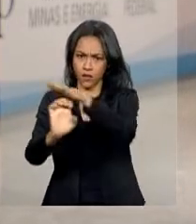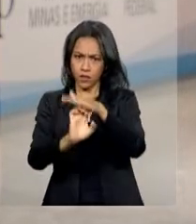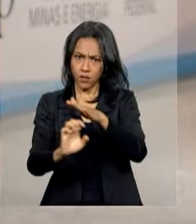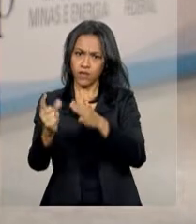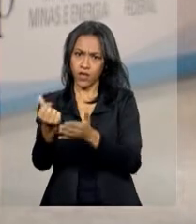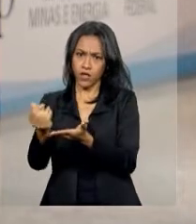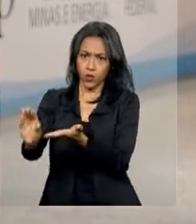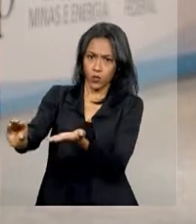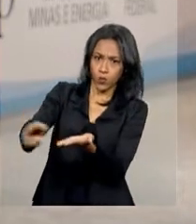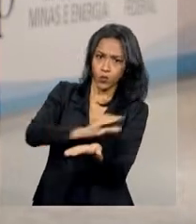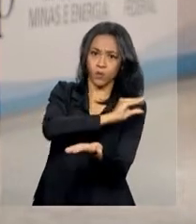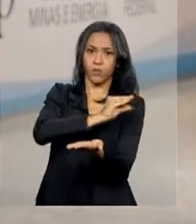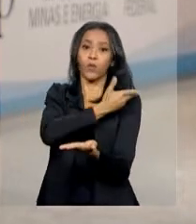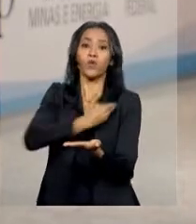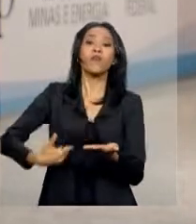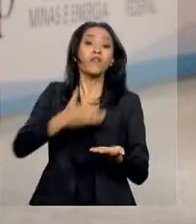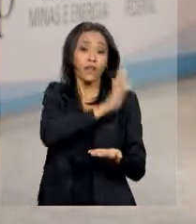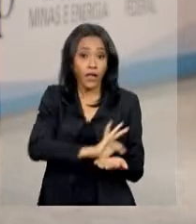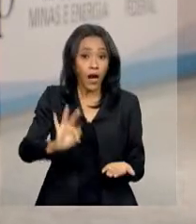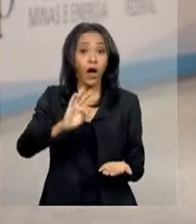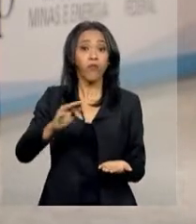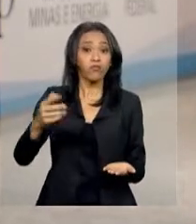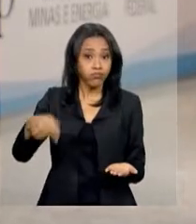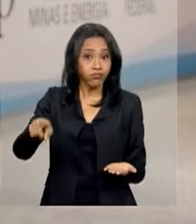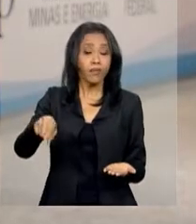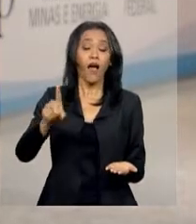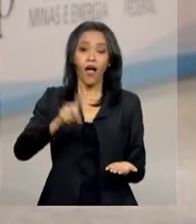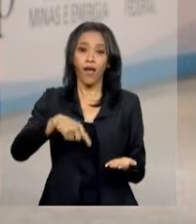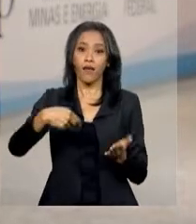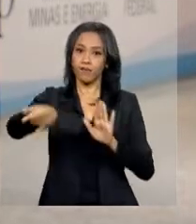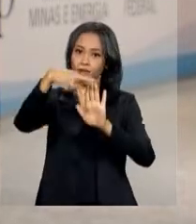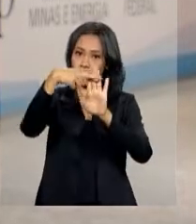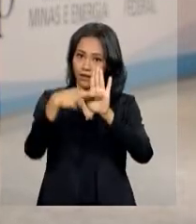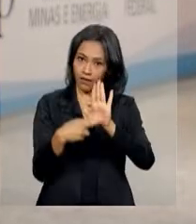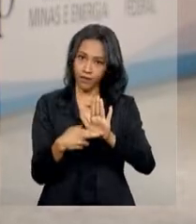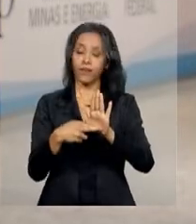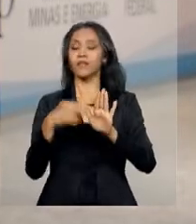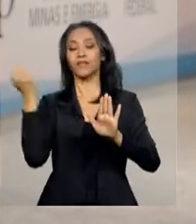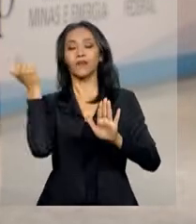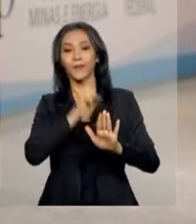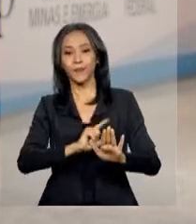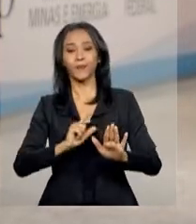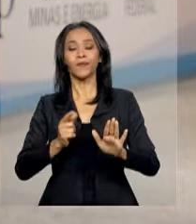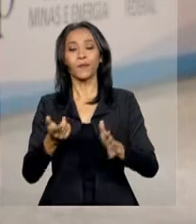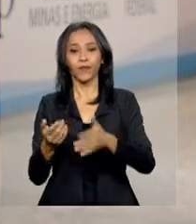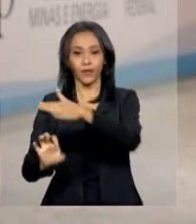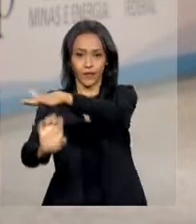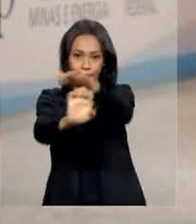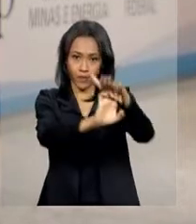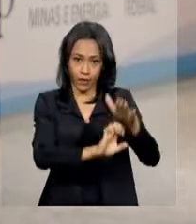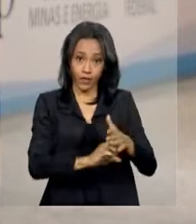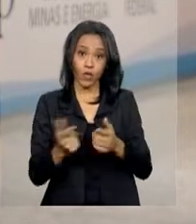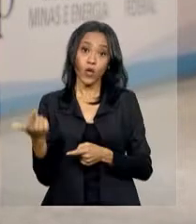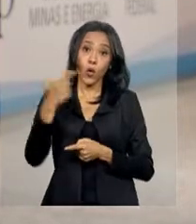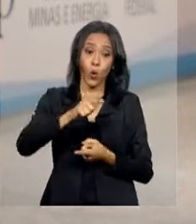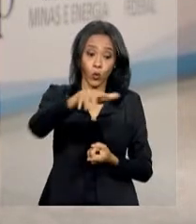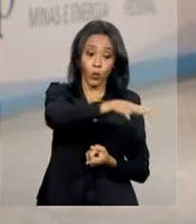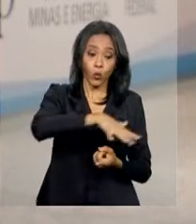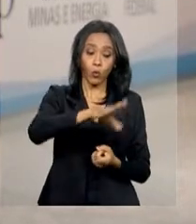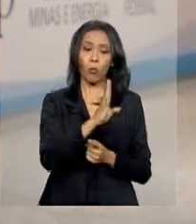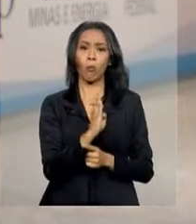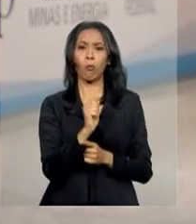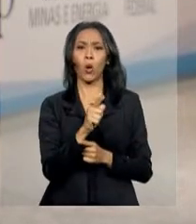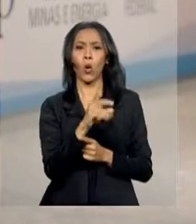lucros de produção esse foi o critério que definiu os vencedores do leilão no caso do próprio de saturno esse percentual